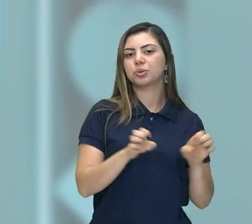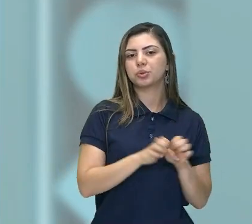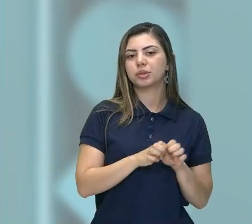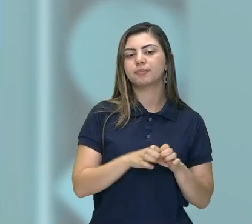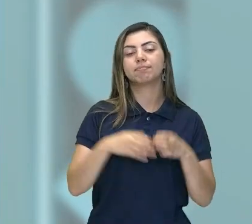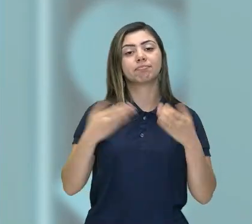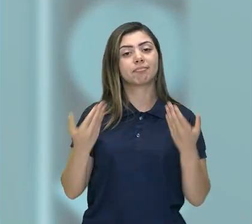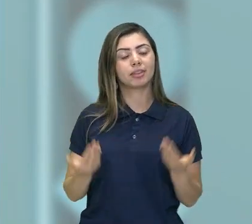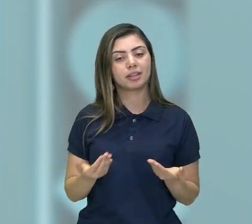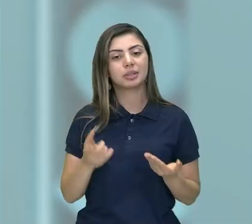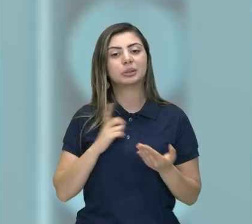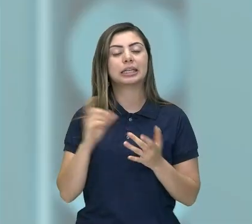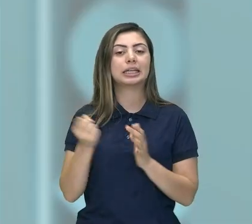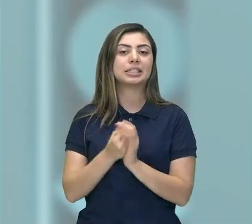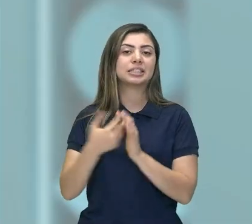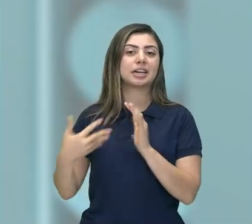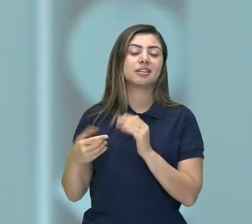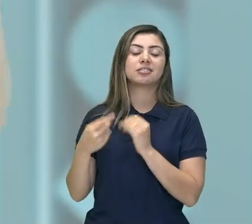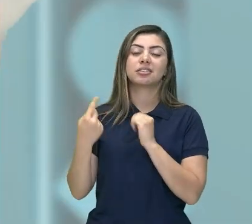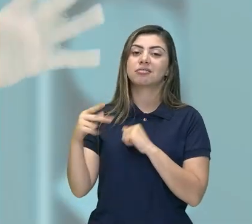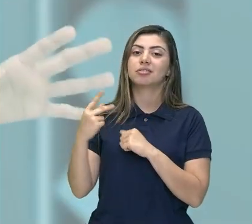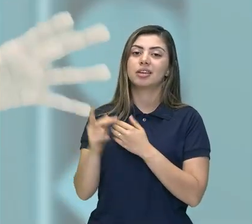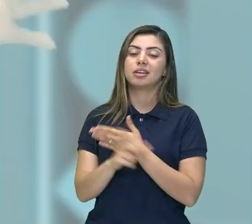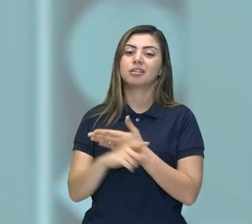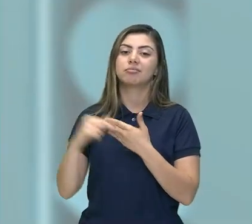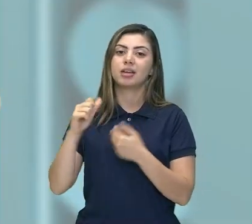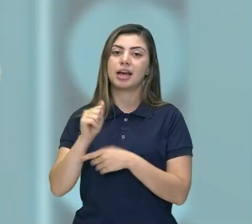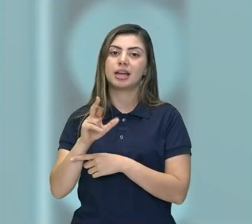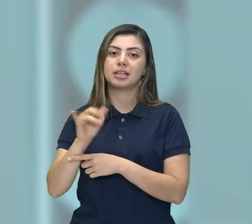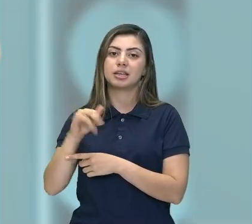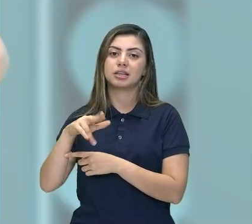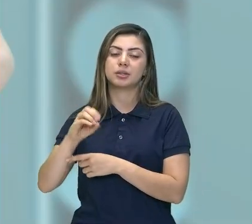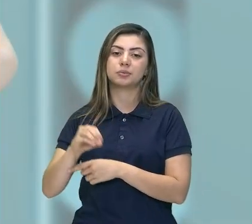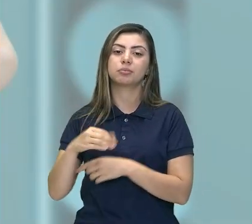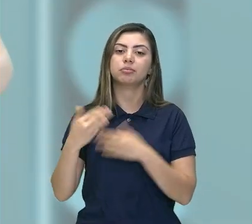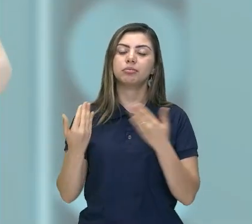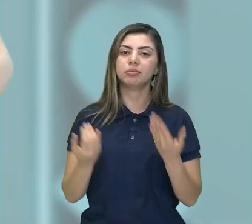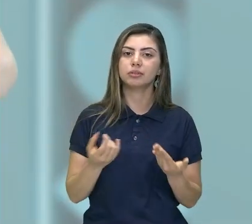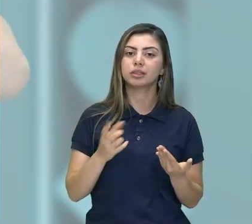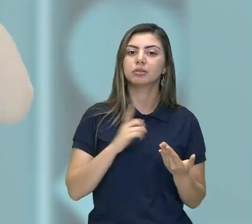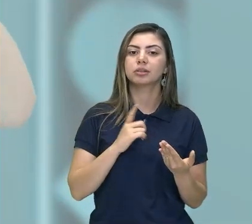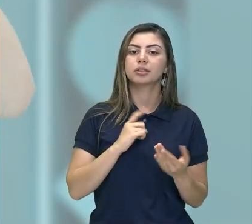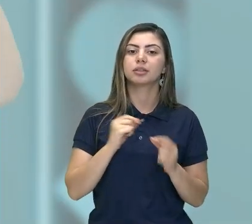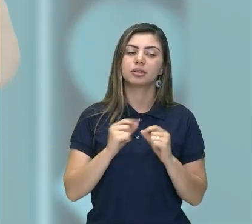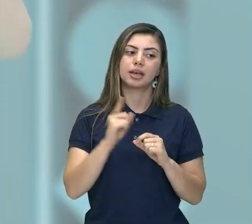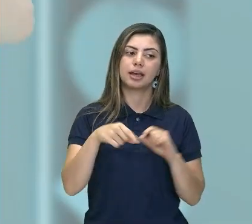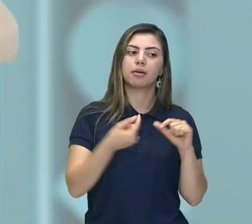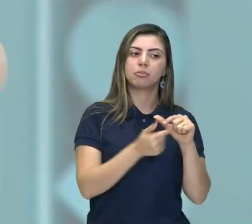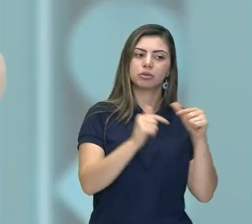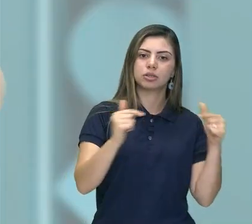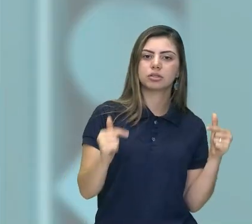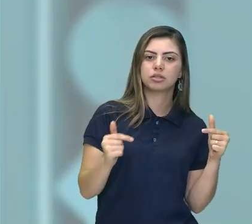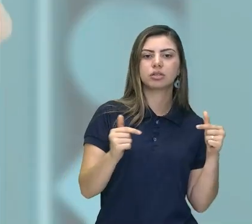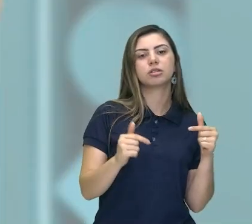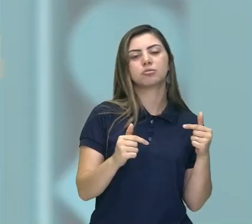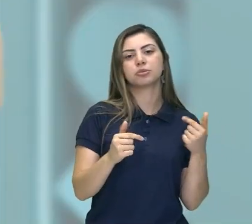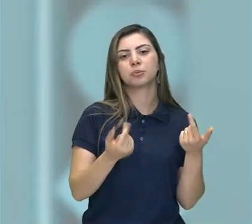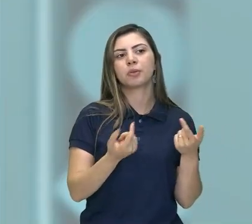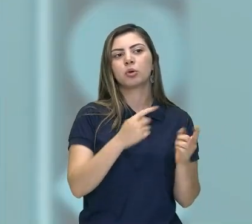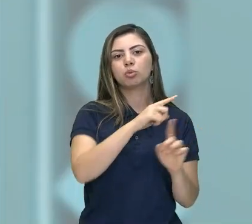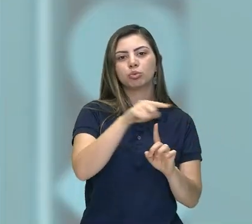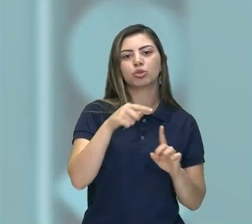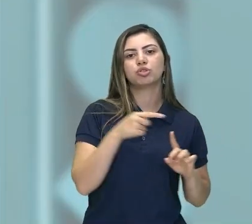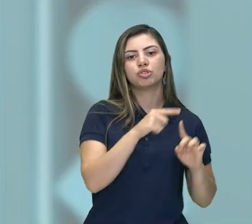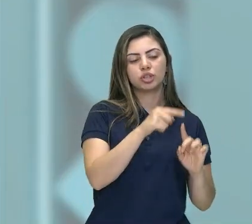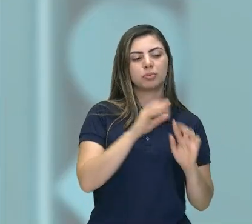ter essa característica aí do Ariano Suassuna, ele traz essa característica do modernismo, né? Vamos focar, de fato,